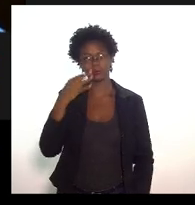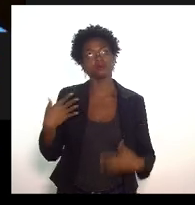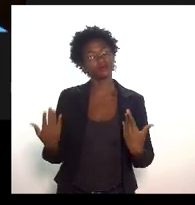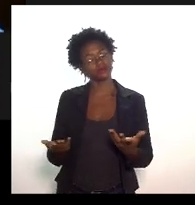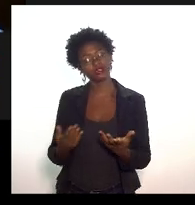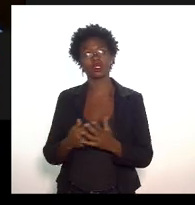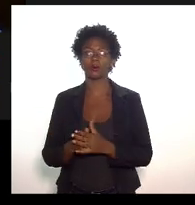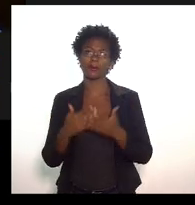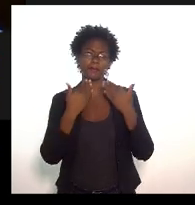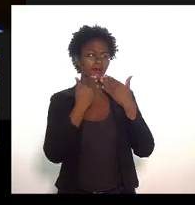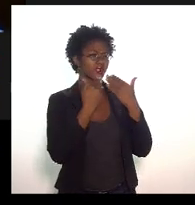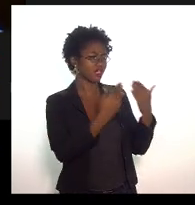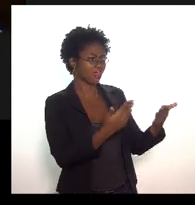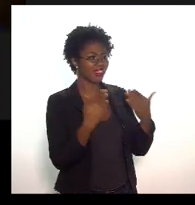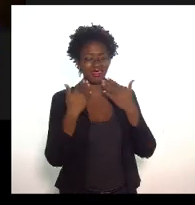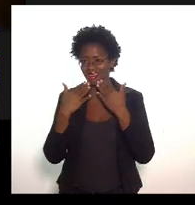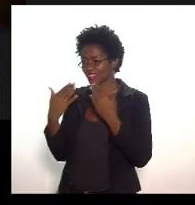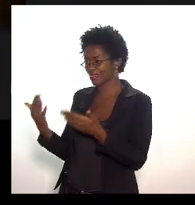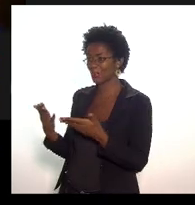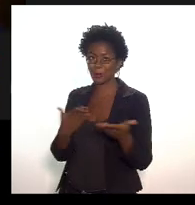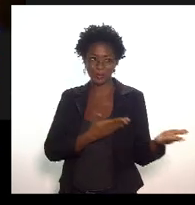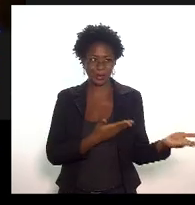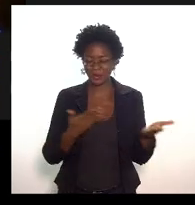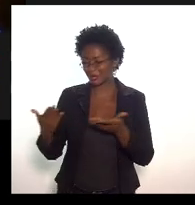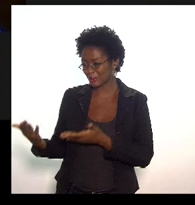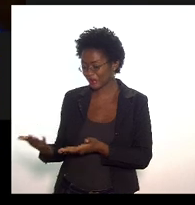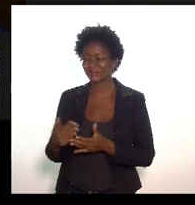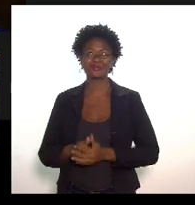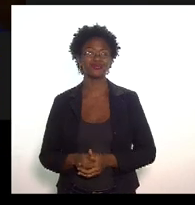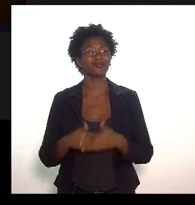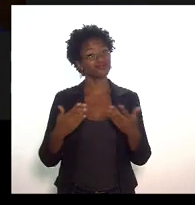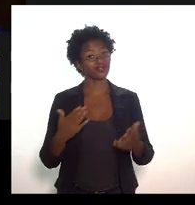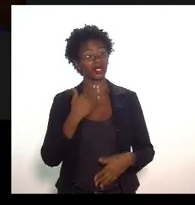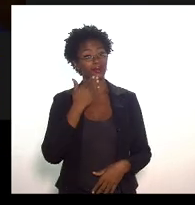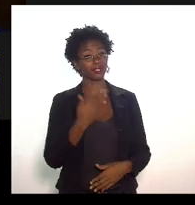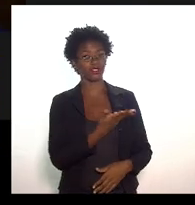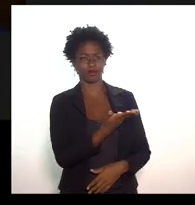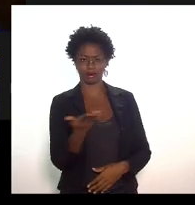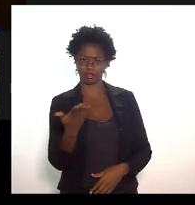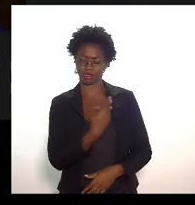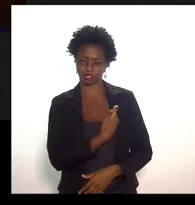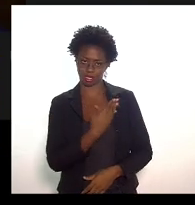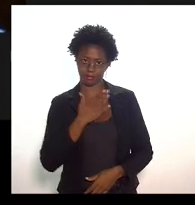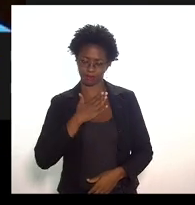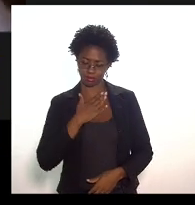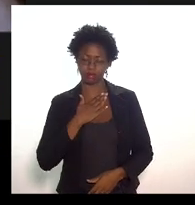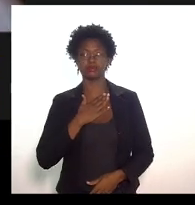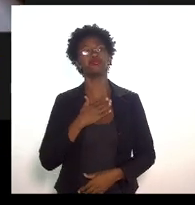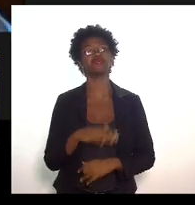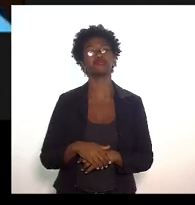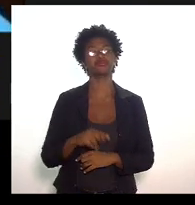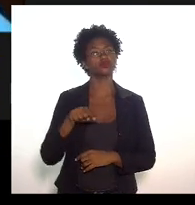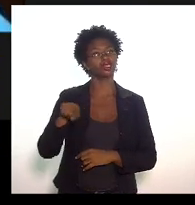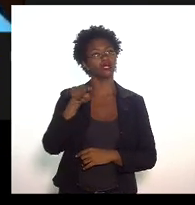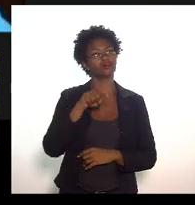as apresentações, eu vou pedir aos meus colegas, né, que façam a sua